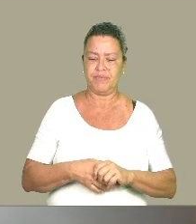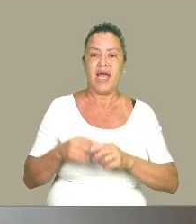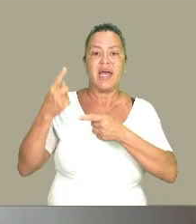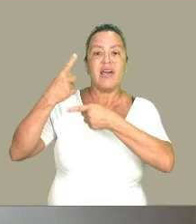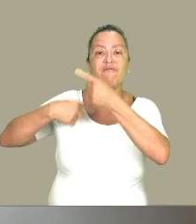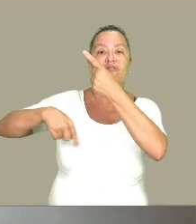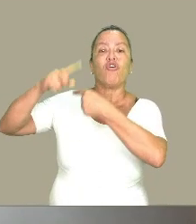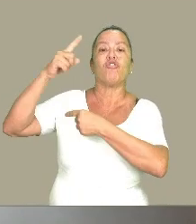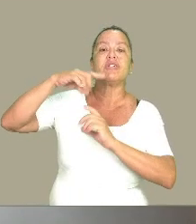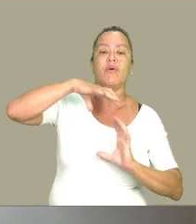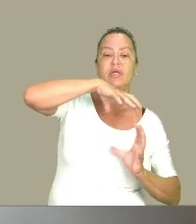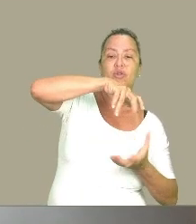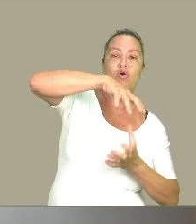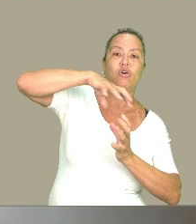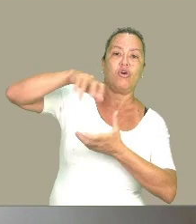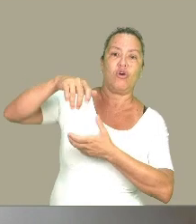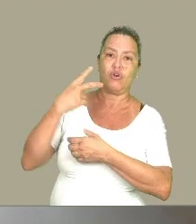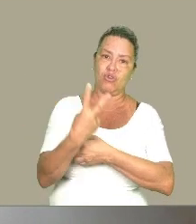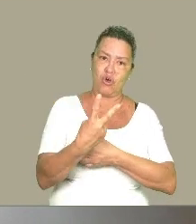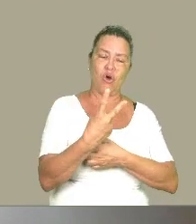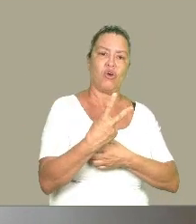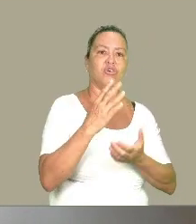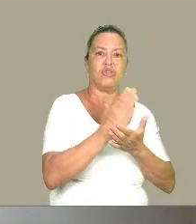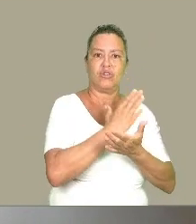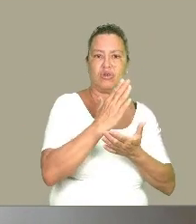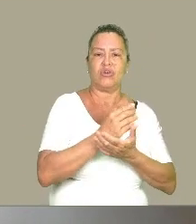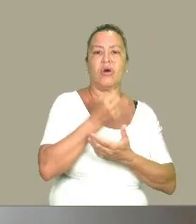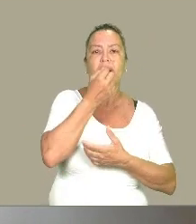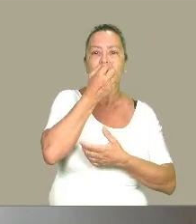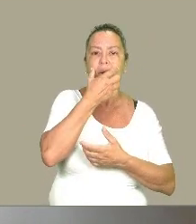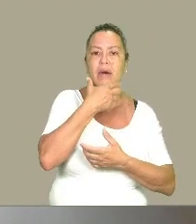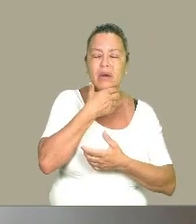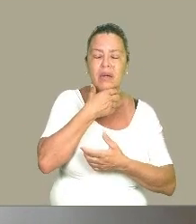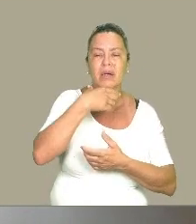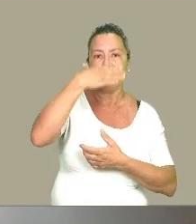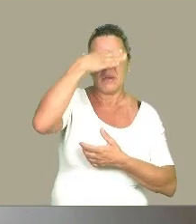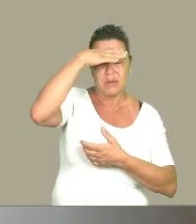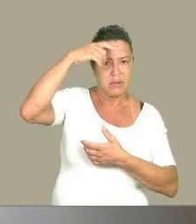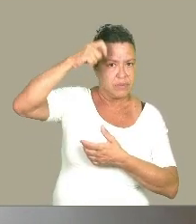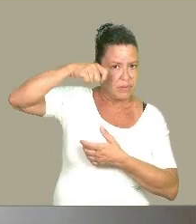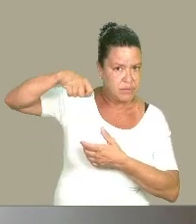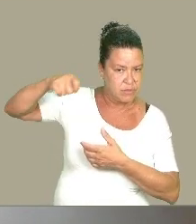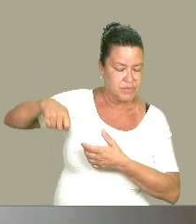Dois Mundos, né? André Luiz, psicografia de Chico Xavier.